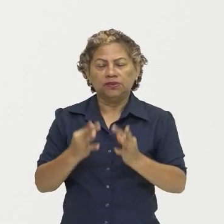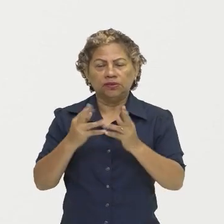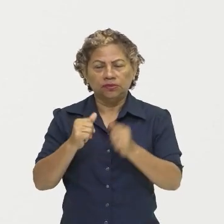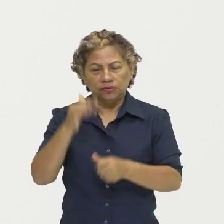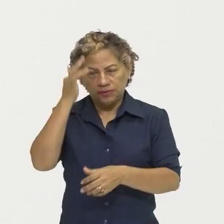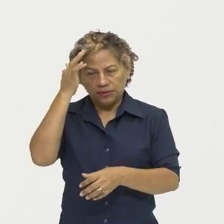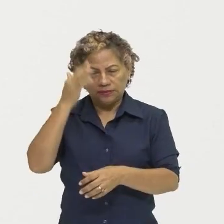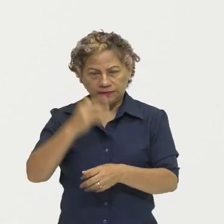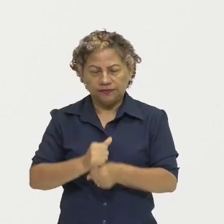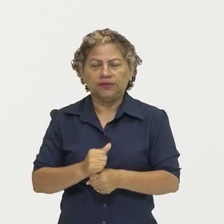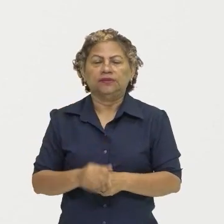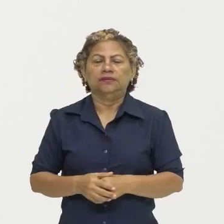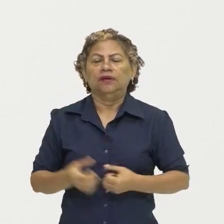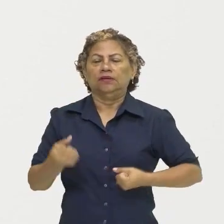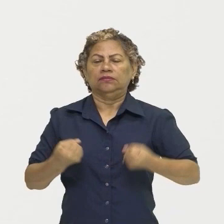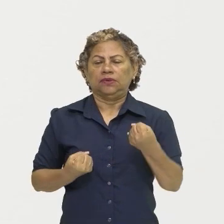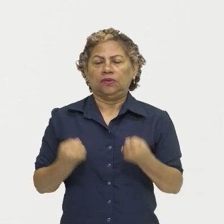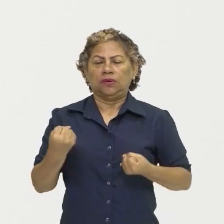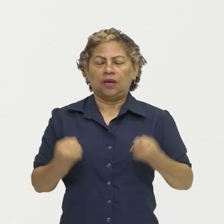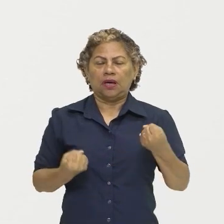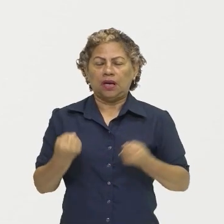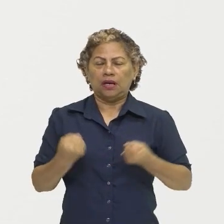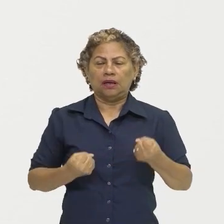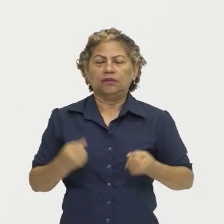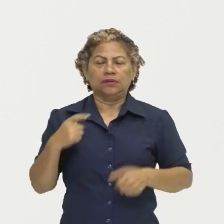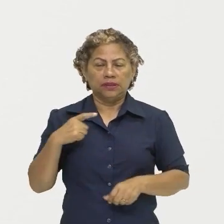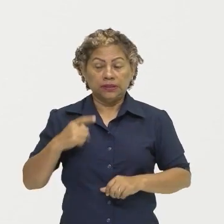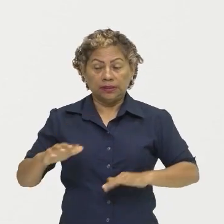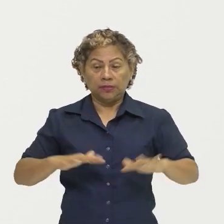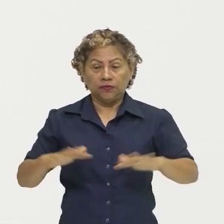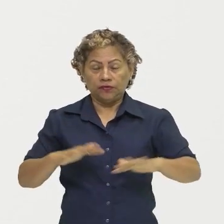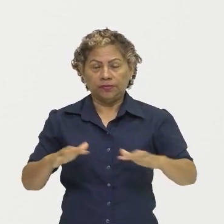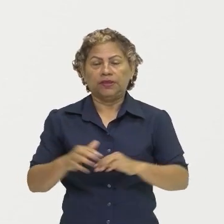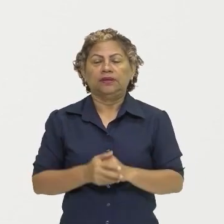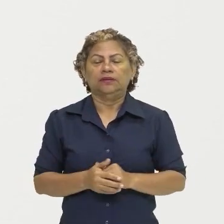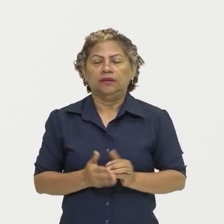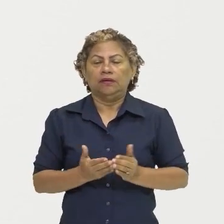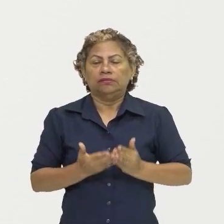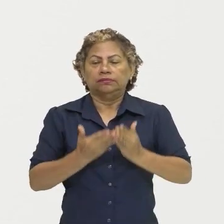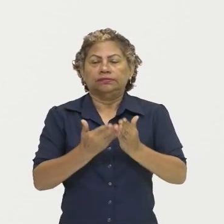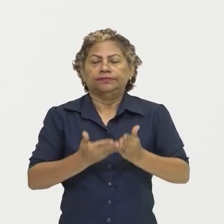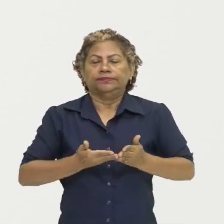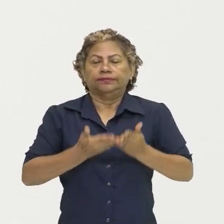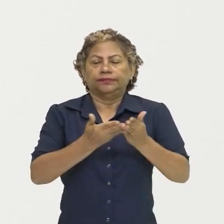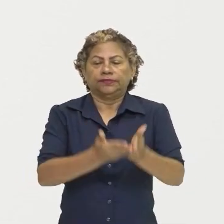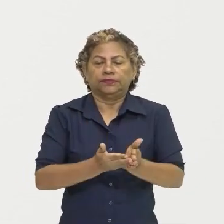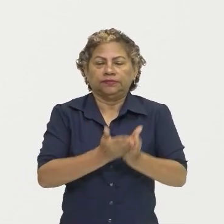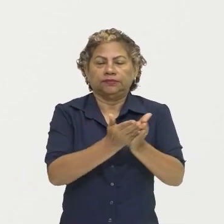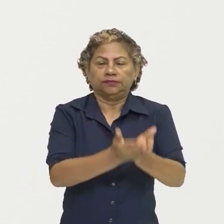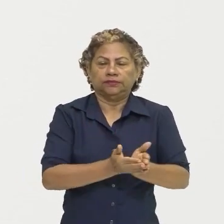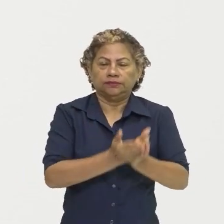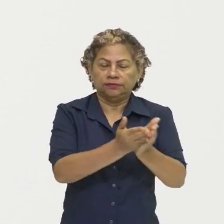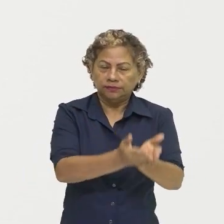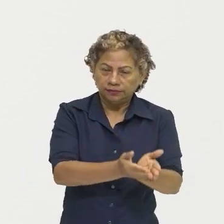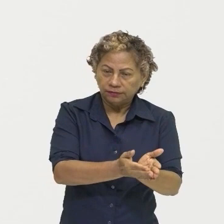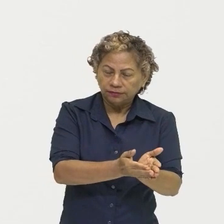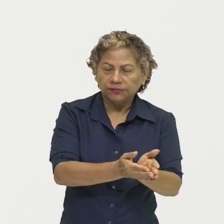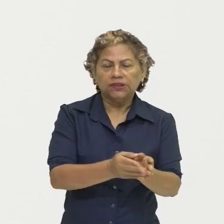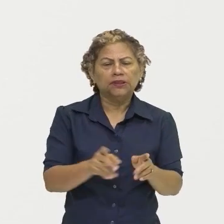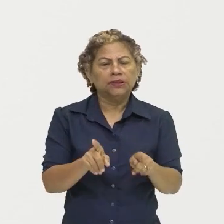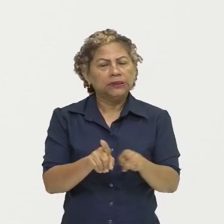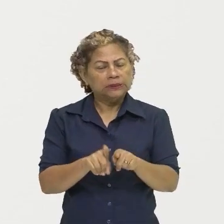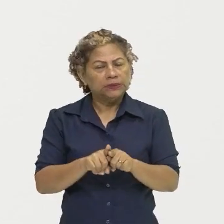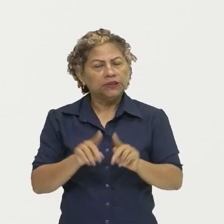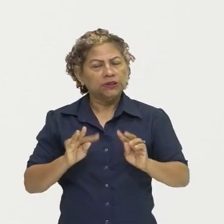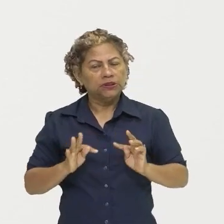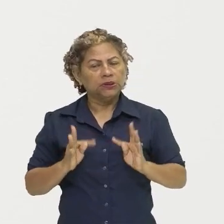estudados pela física. Um carro em movimento em uma estrada, um barco navegando no